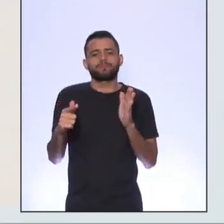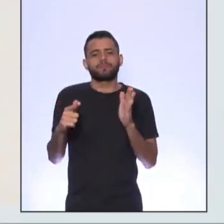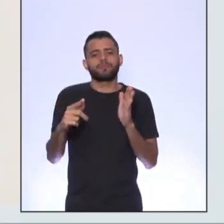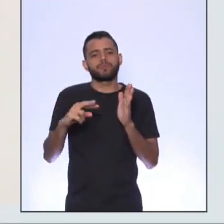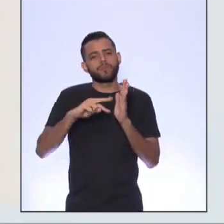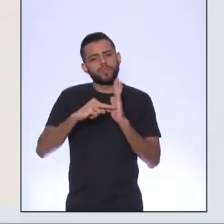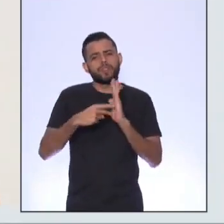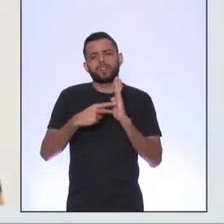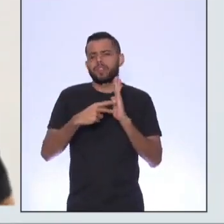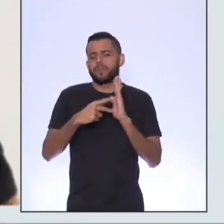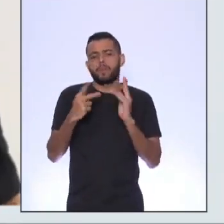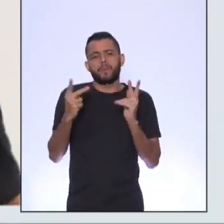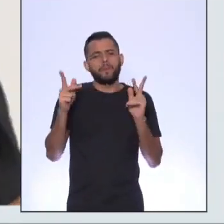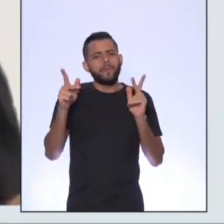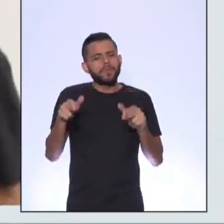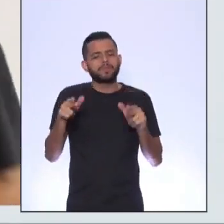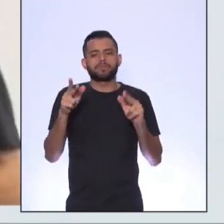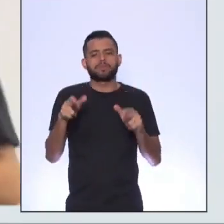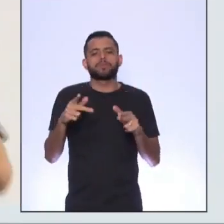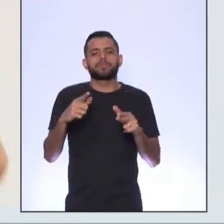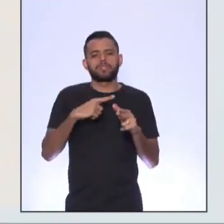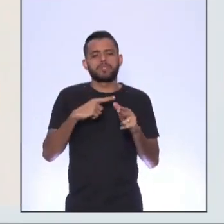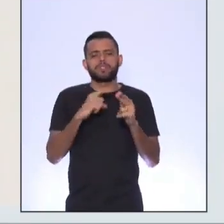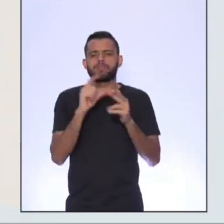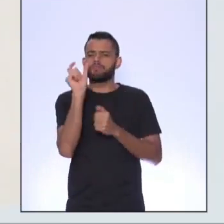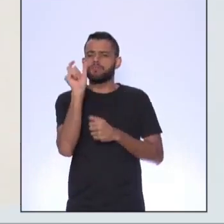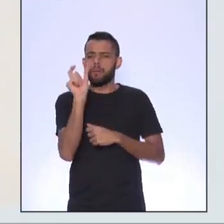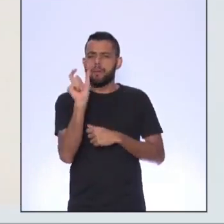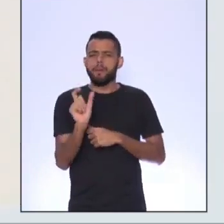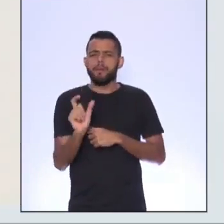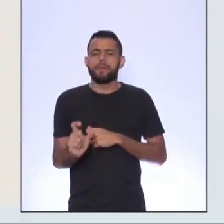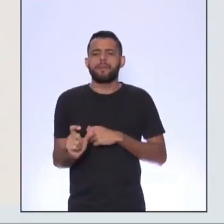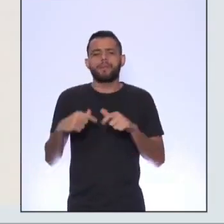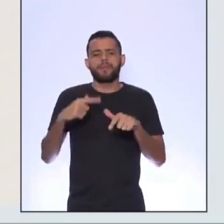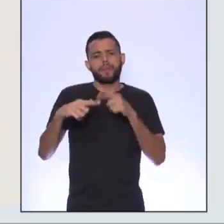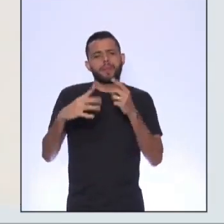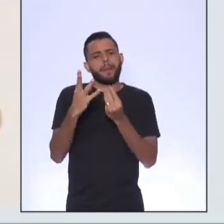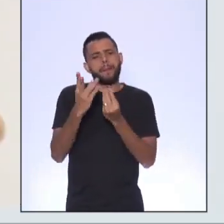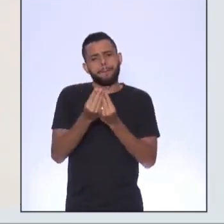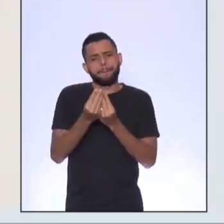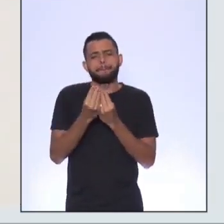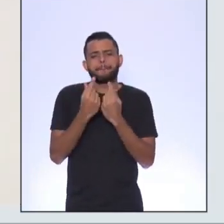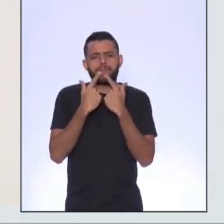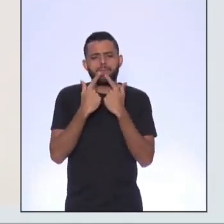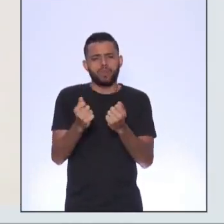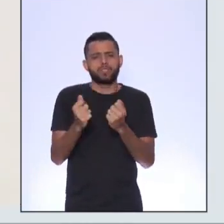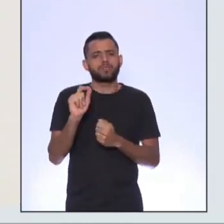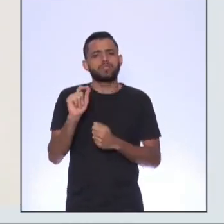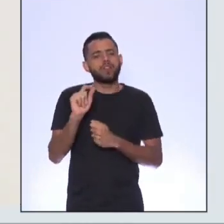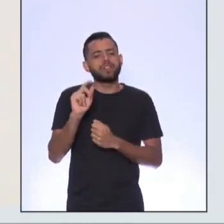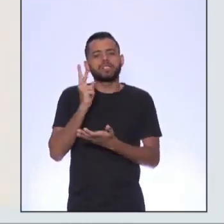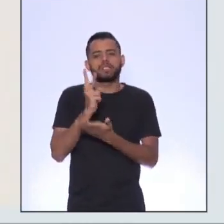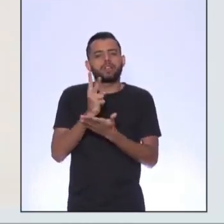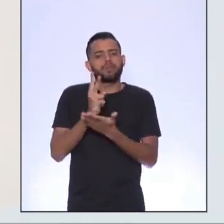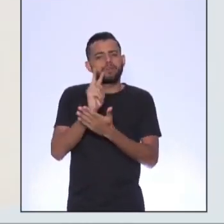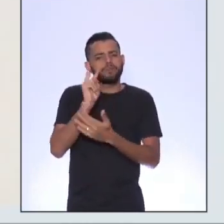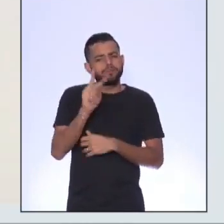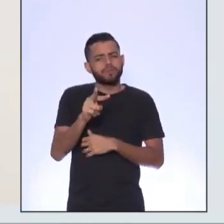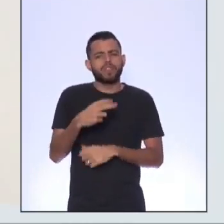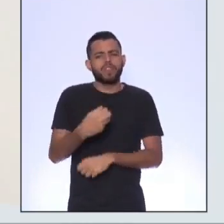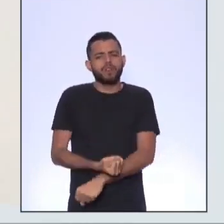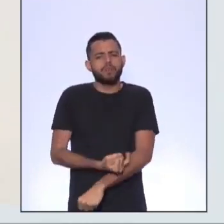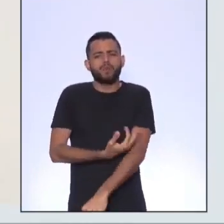E, principalmente, você tem essa seleção vocabular, esse trabalho artístico com a linguagem, visando sempre a emoção,